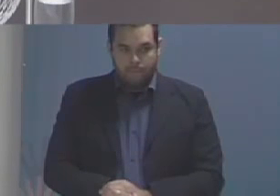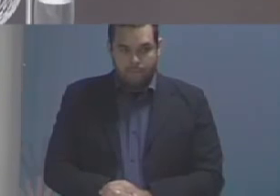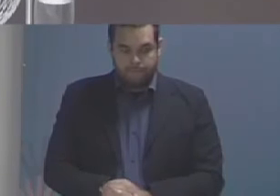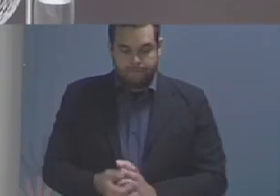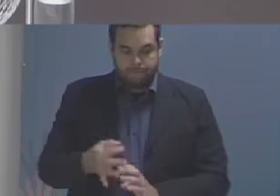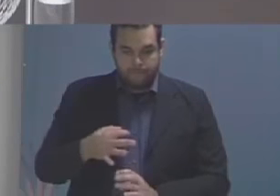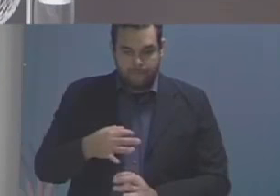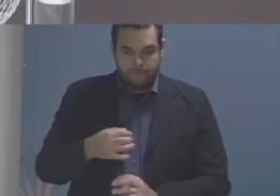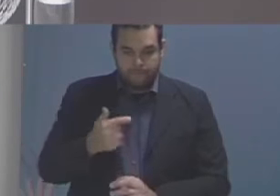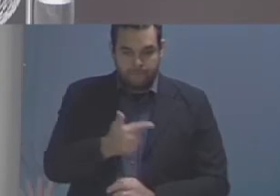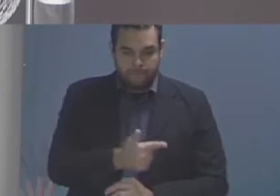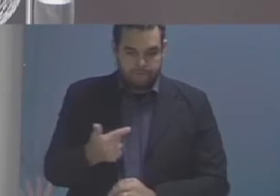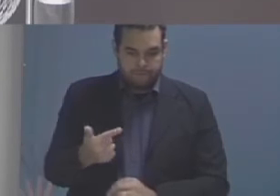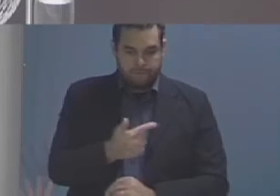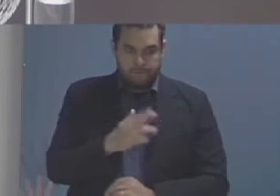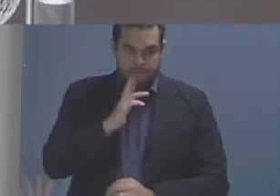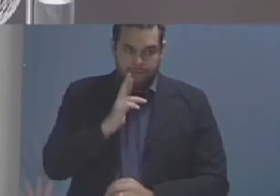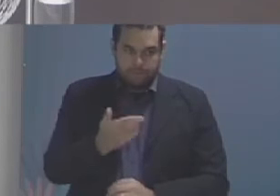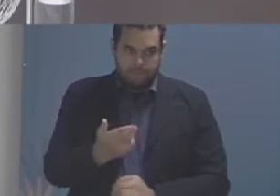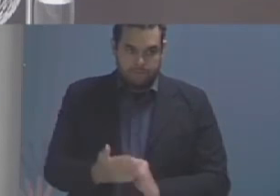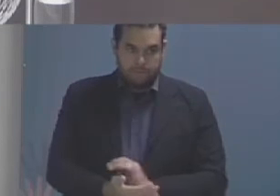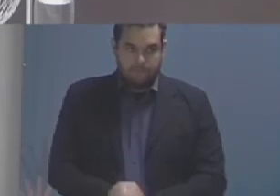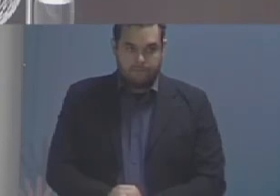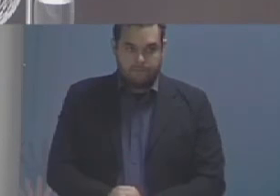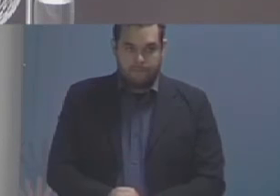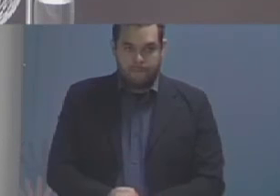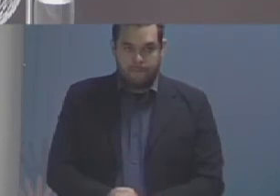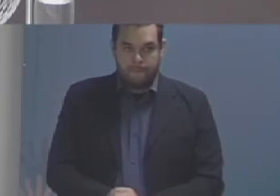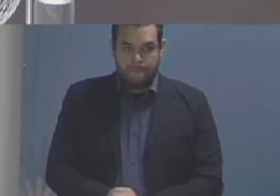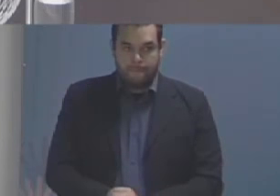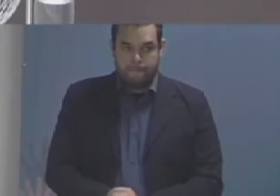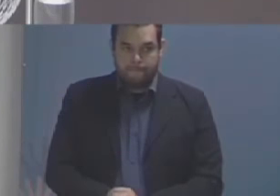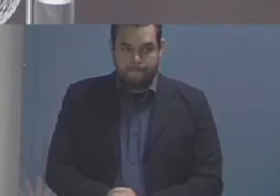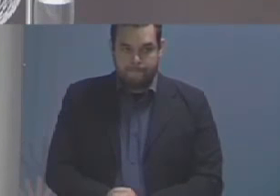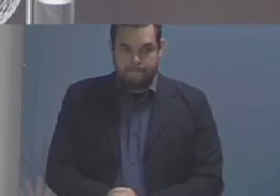Candidato da chapa 22 responde à próxima pergunta.